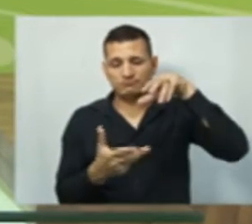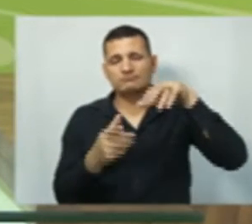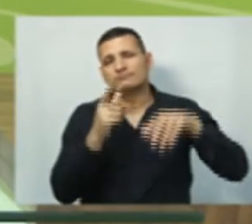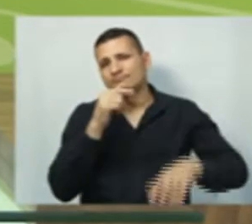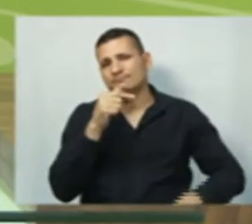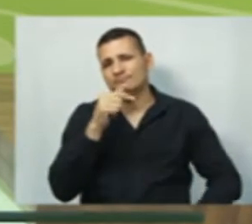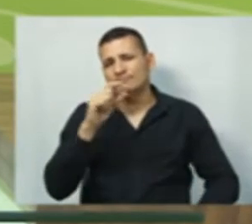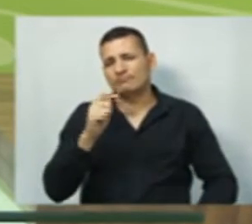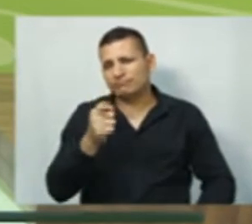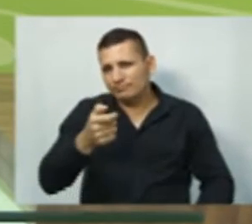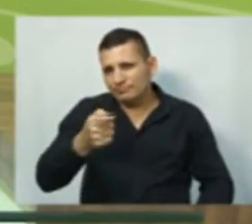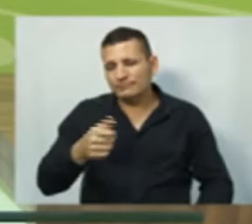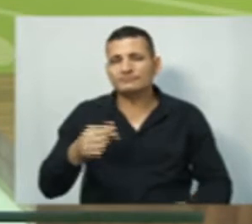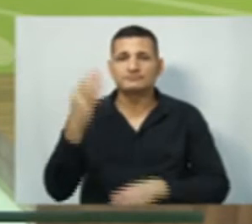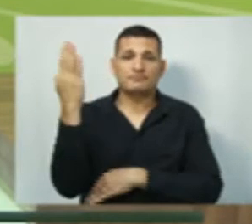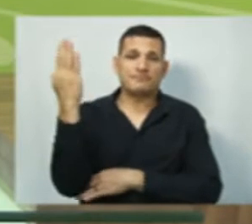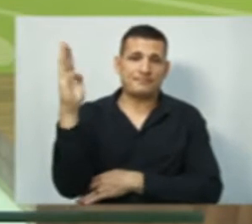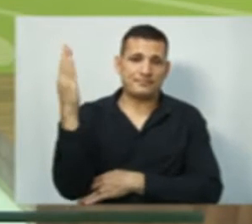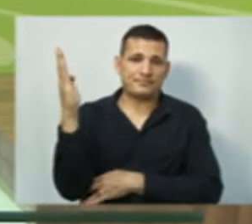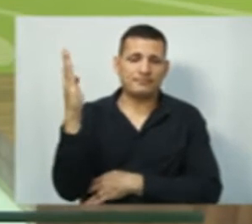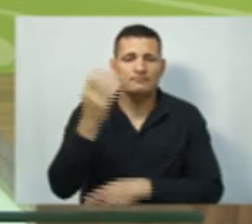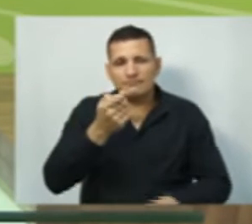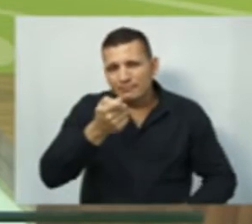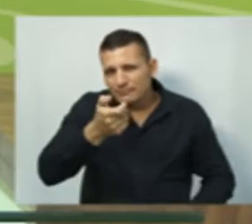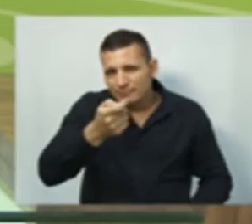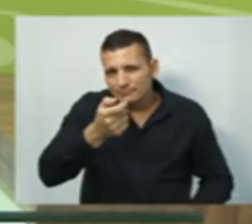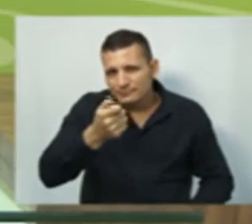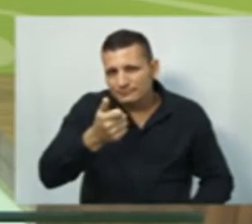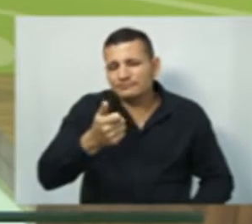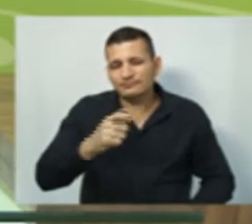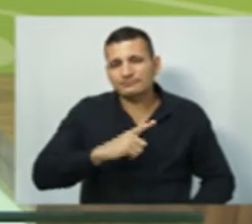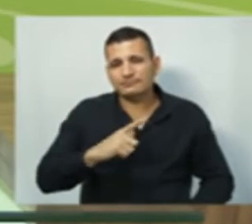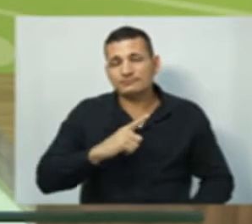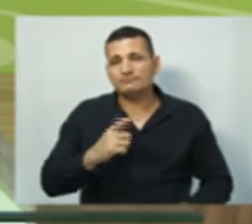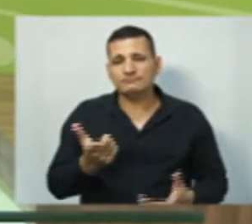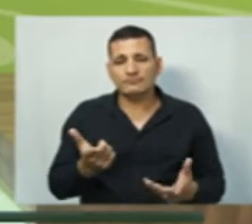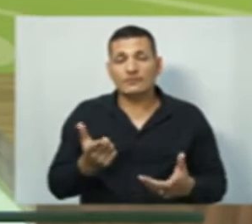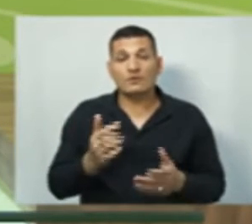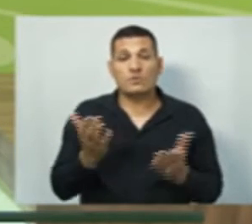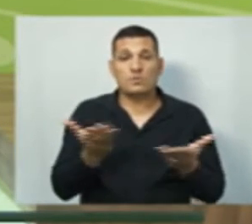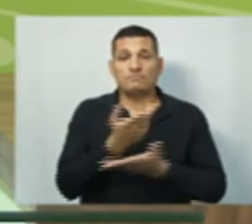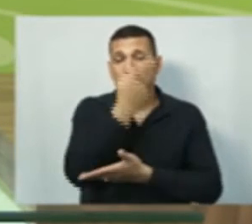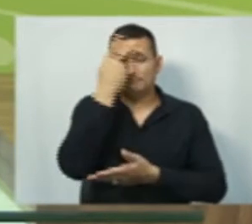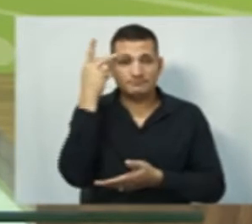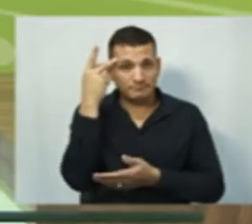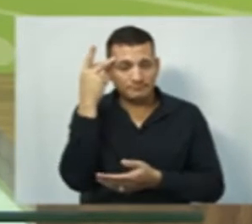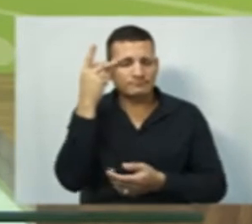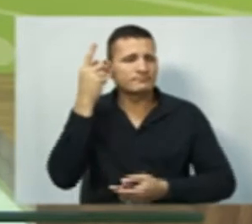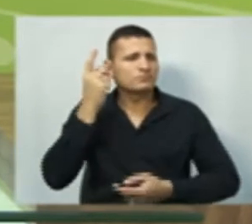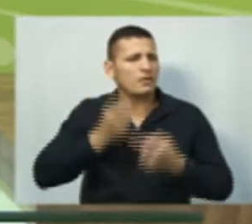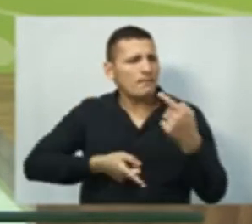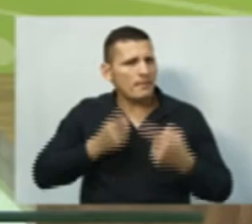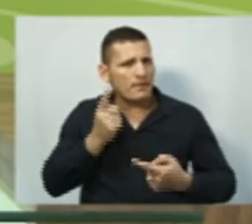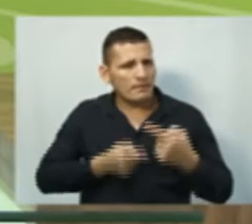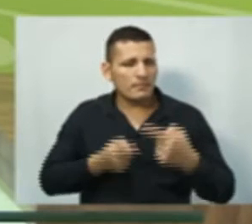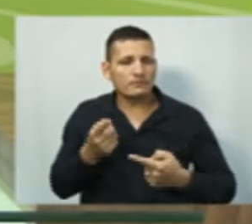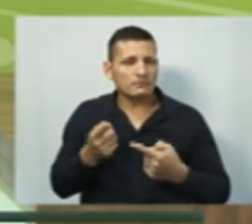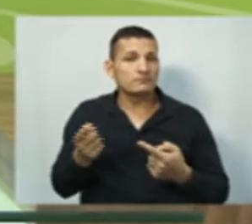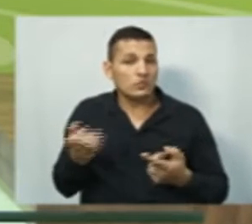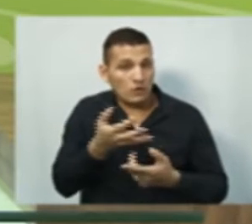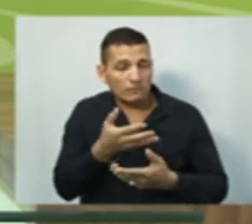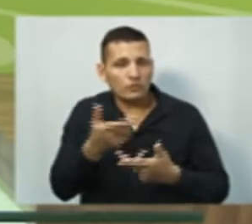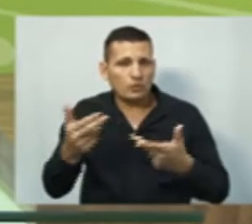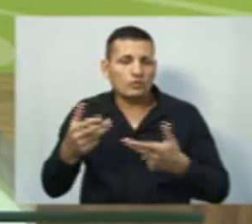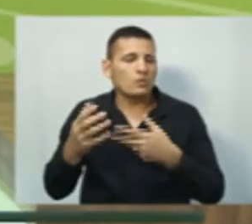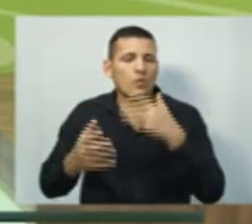quantidade pouca de madeira que a gente pode consumir. Não é à toa que as pessoas discutem inovações, mas aí a gente já vai ver daqui a um